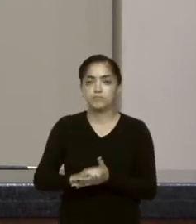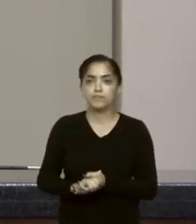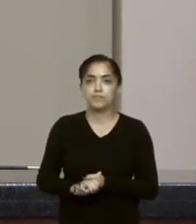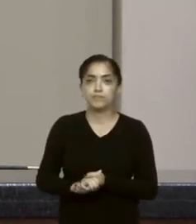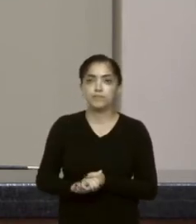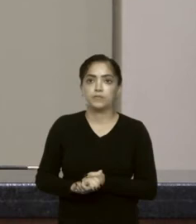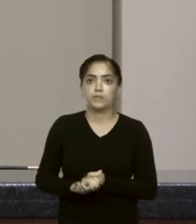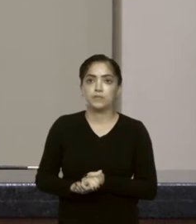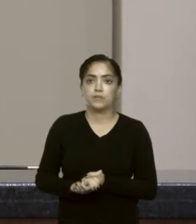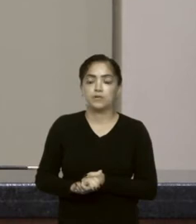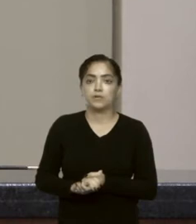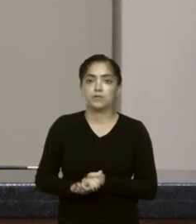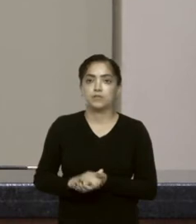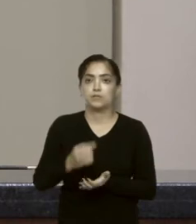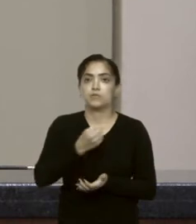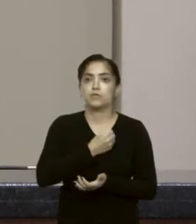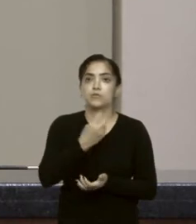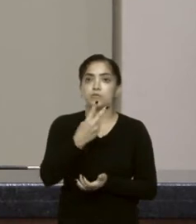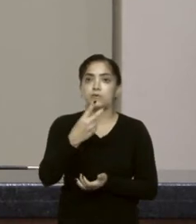Ato da mesa